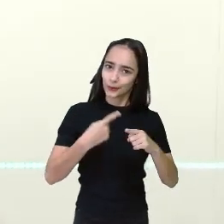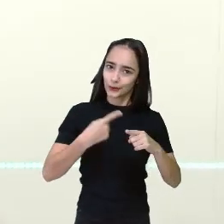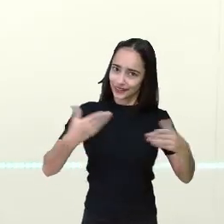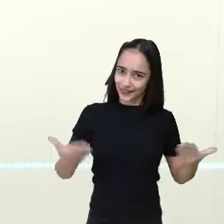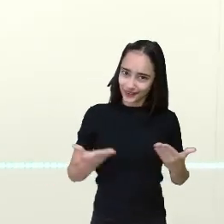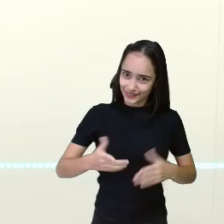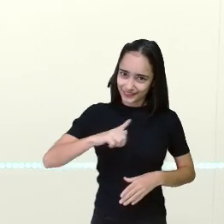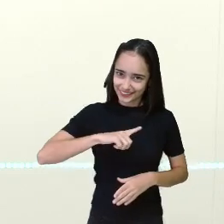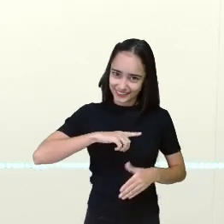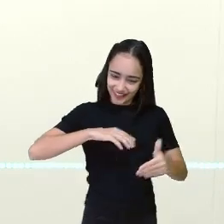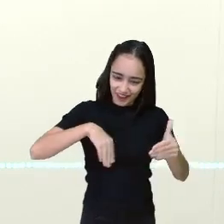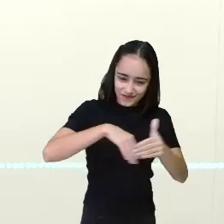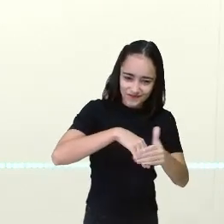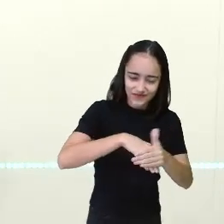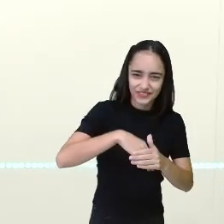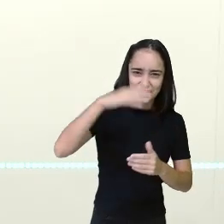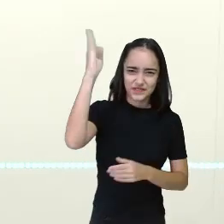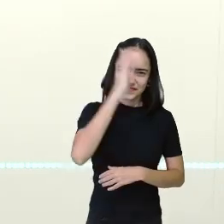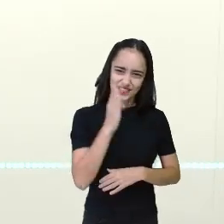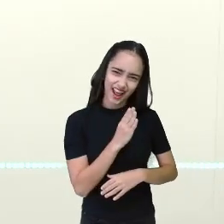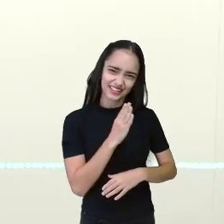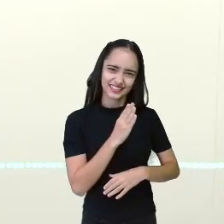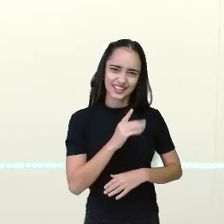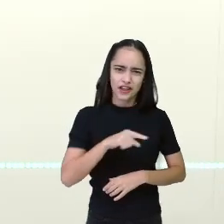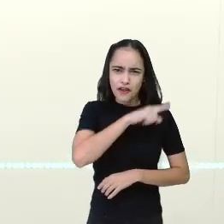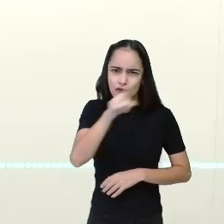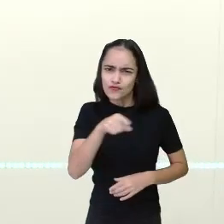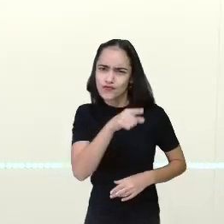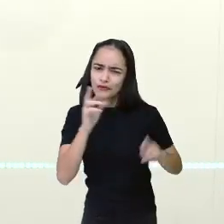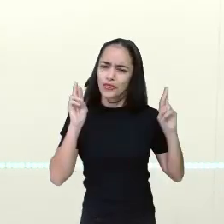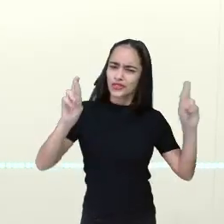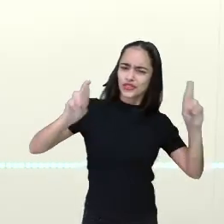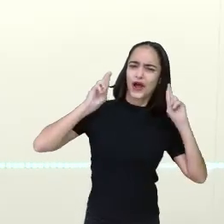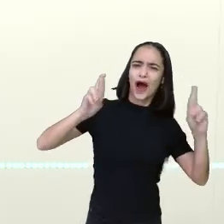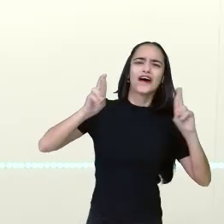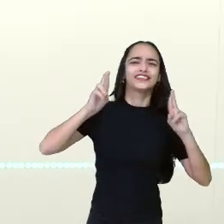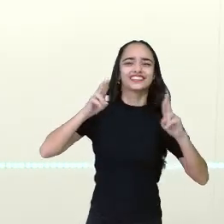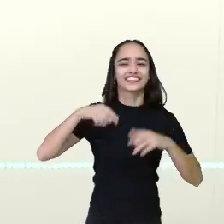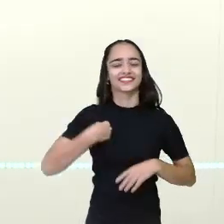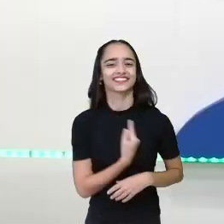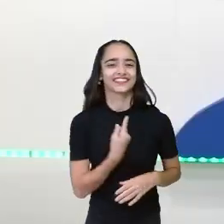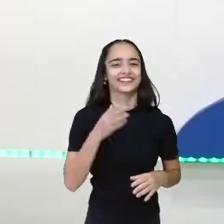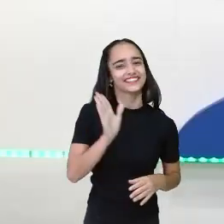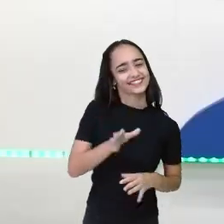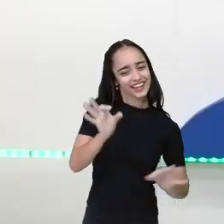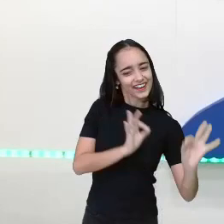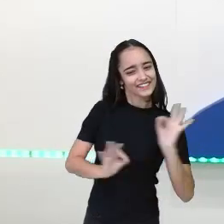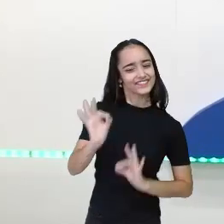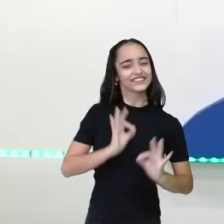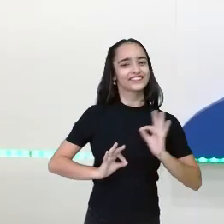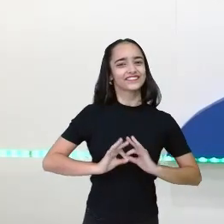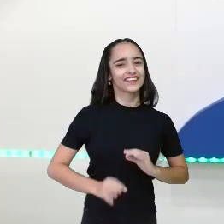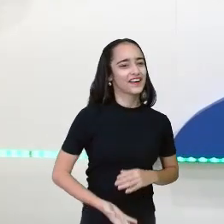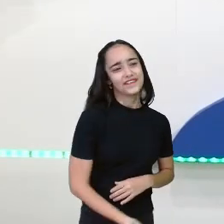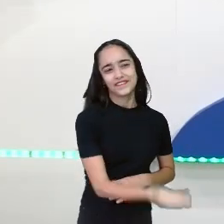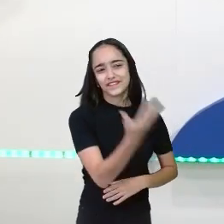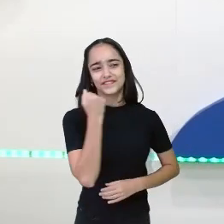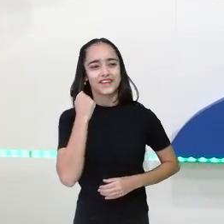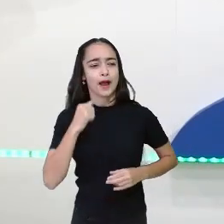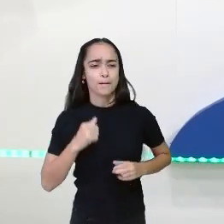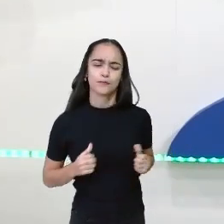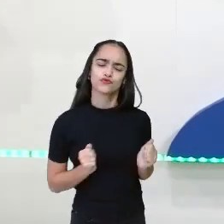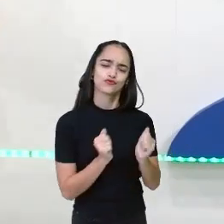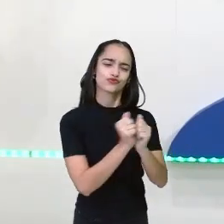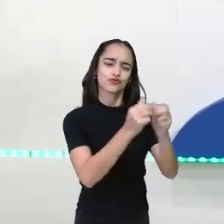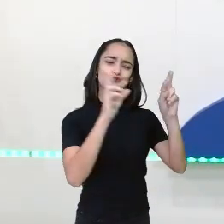jogo do Brasil contra a Sérvia. E quem vai torcer aí, hein? Já estamos aqui preparados, hein? Vamos lá. Juntos na